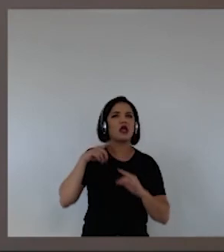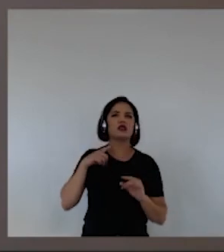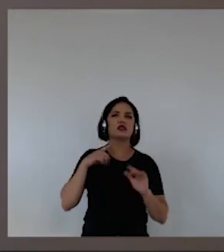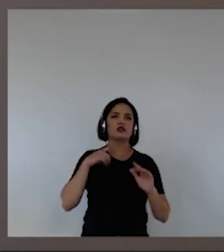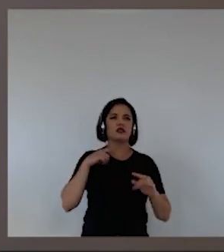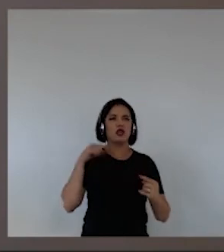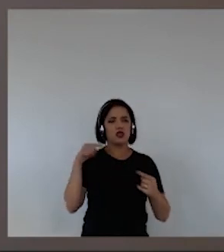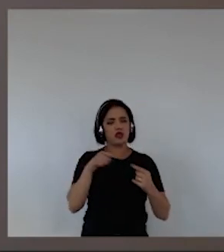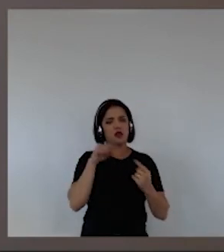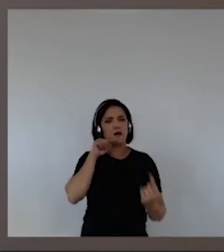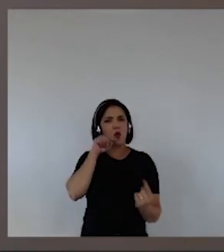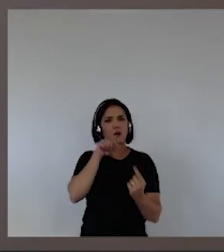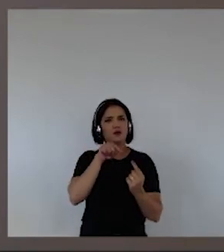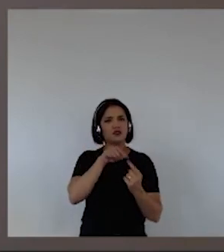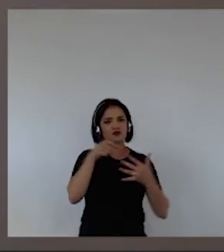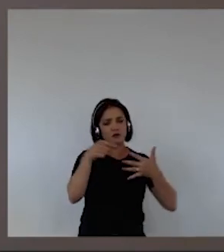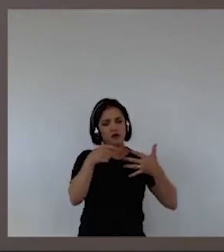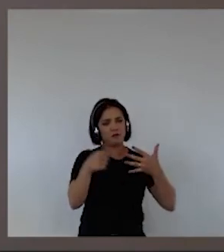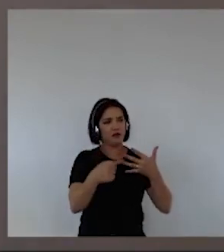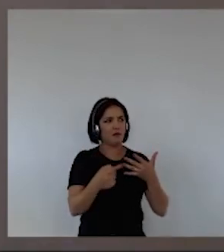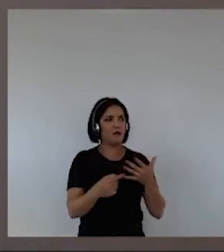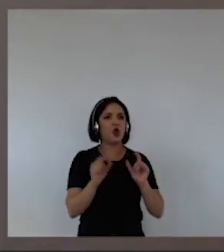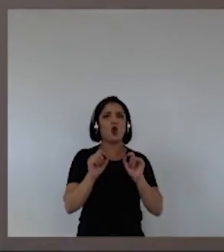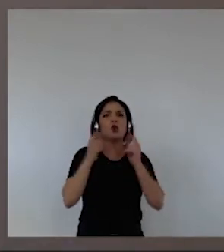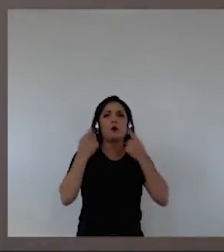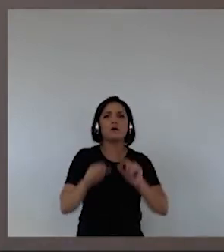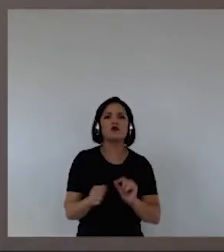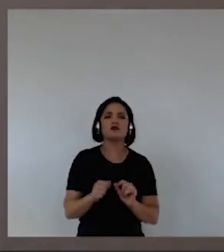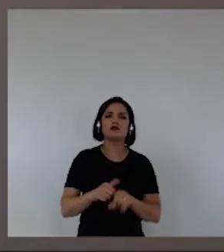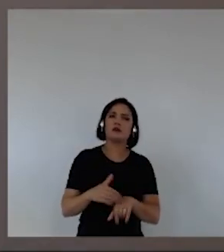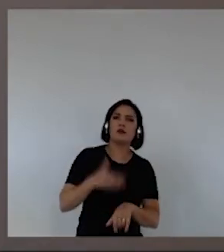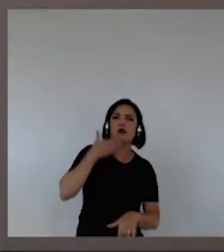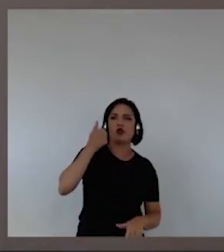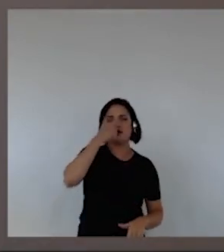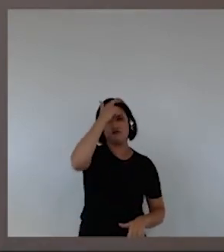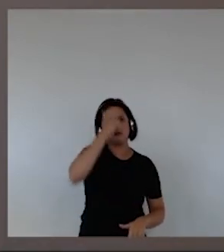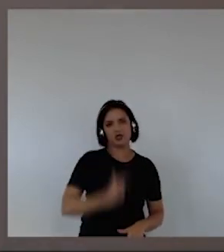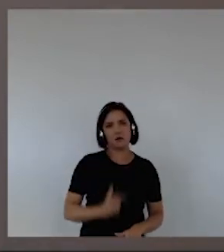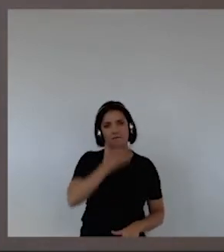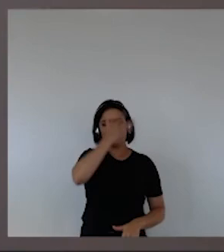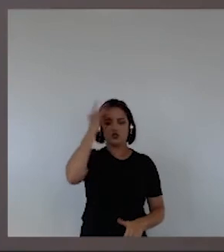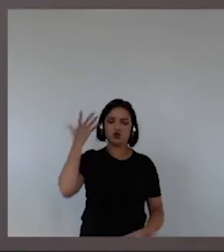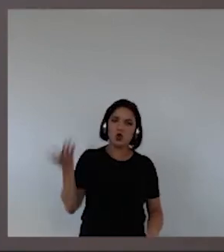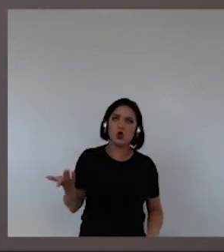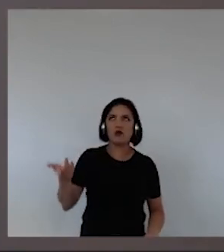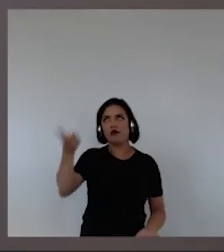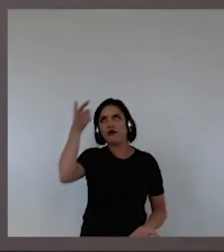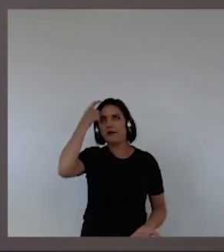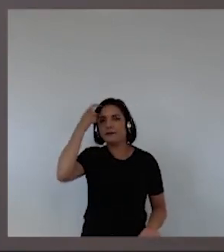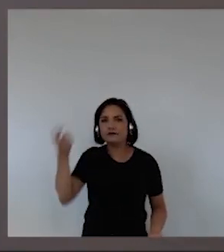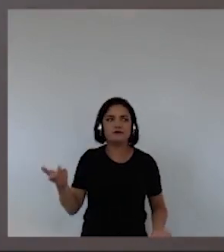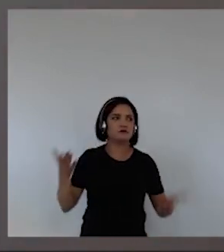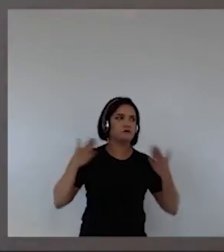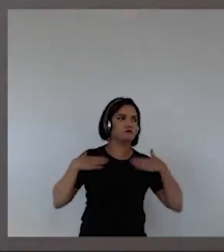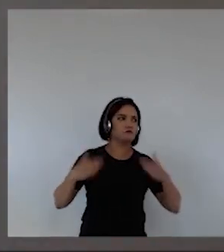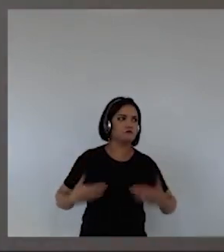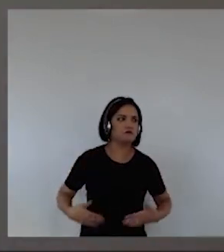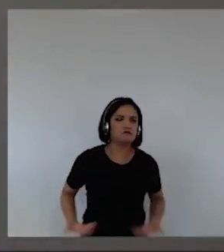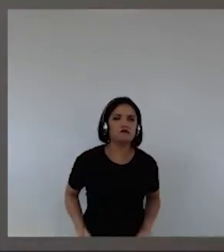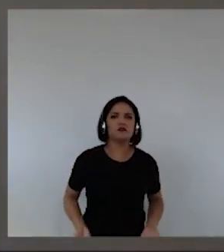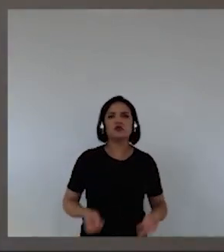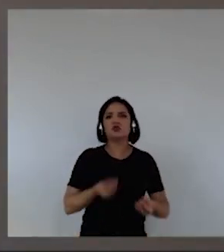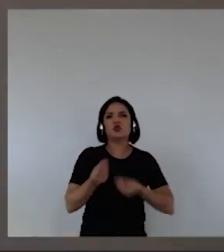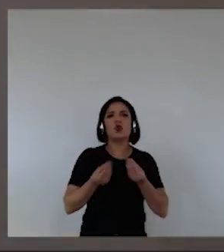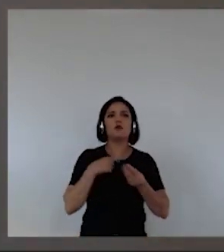mim mesma do que eu poderia fazer para melhorar, seja como pessoa, seja do ponto de vista intelectual, físico.